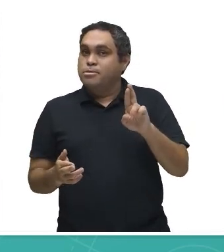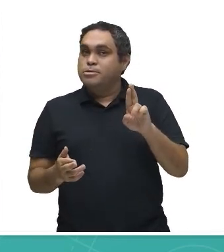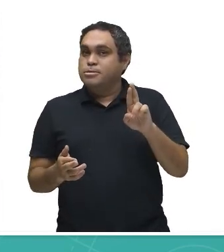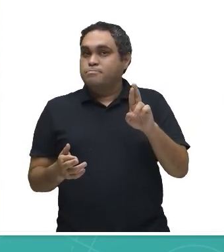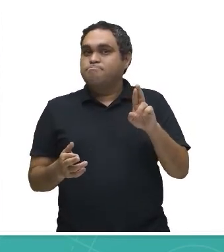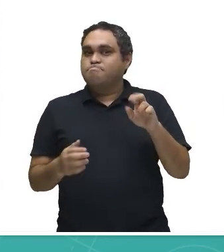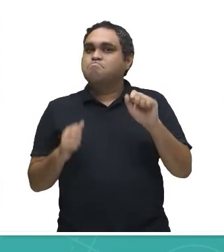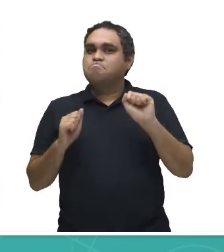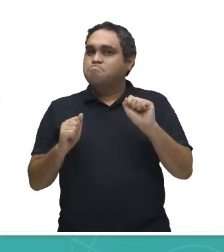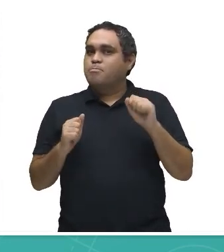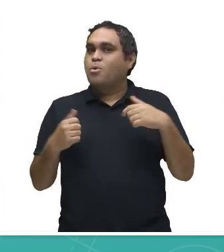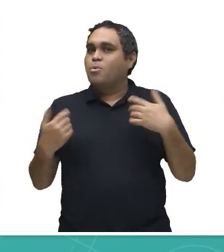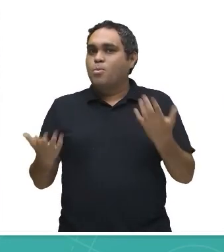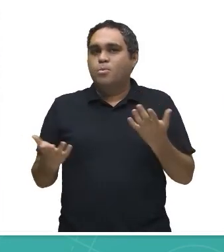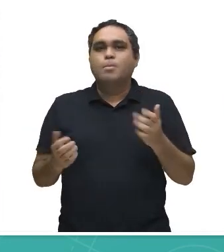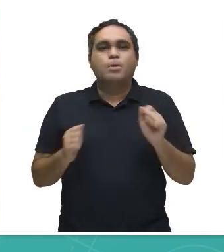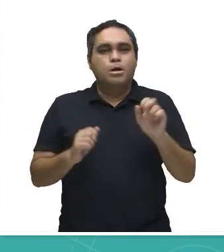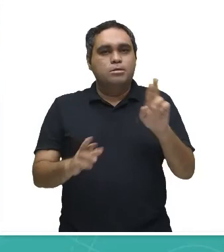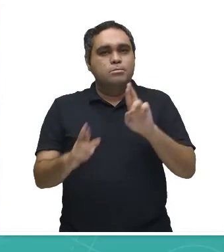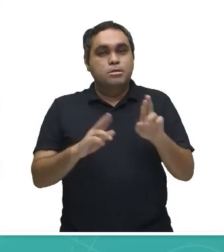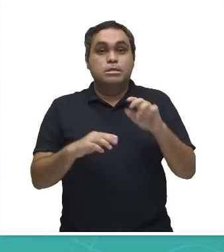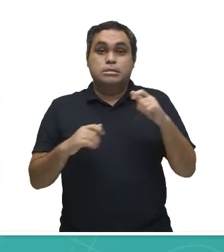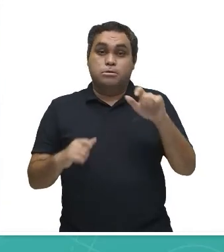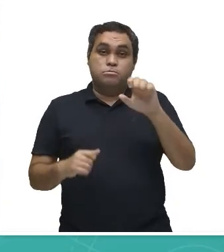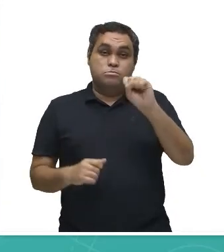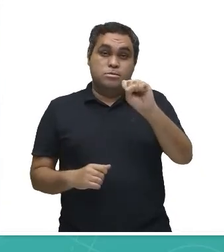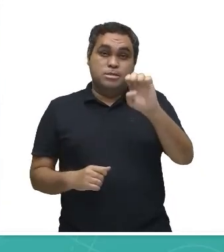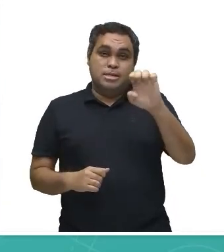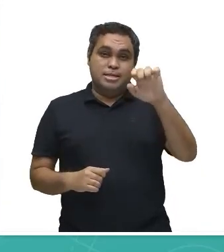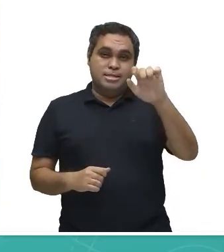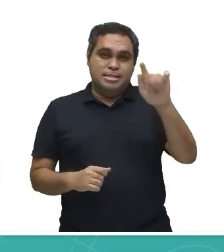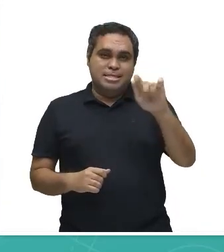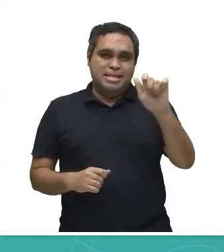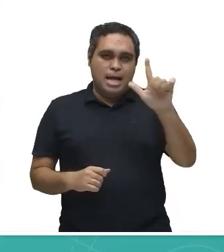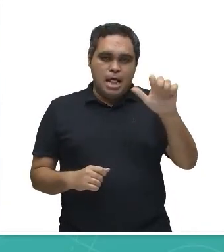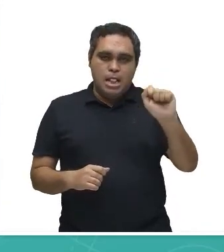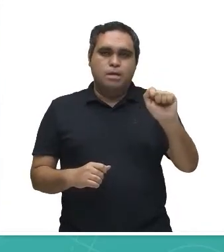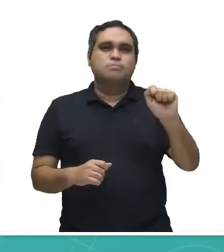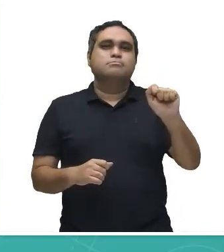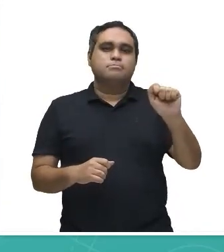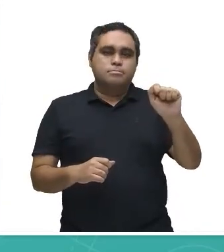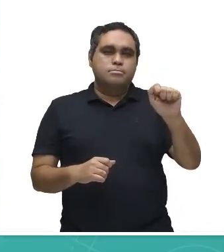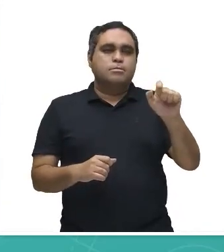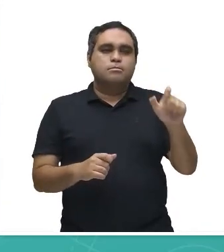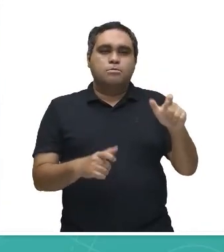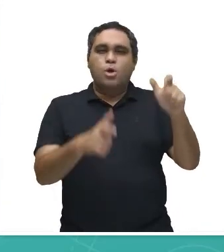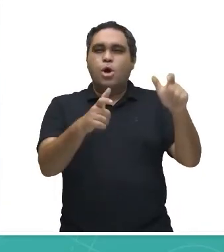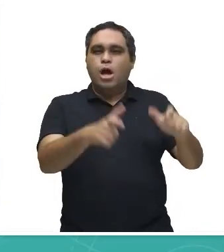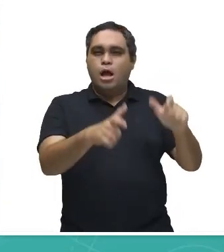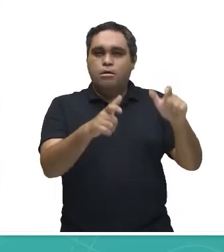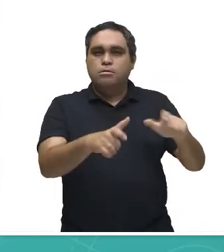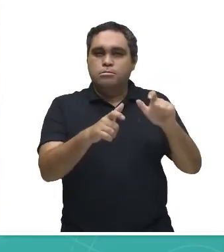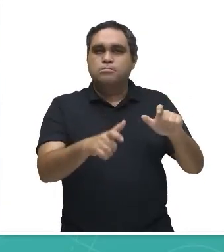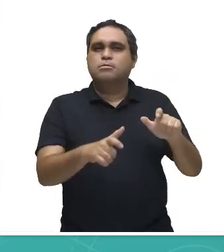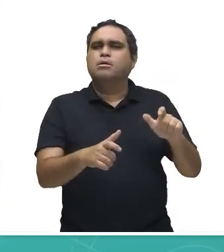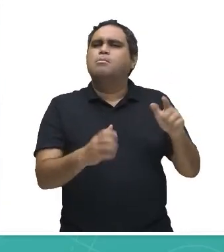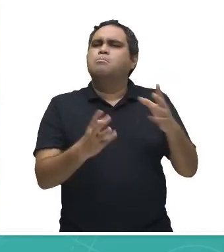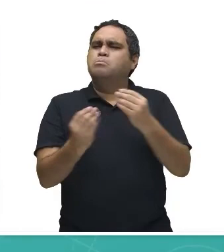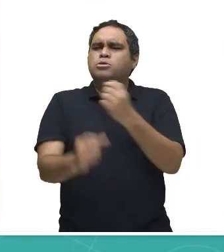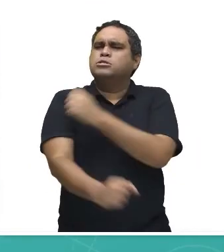prática de capoeira. Então, gente, a senzala, como a maioria de vocês respondeu aqui, o Cleudiomar, a Vanessa, a